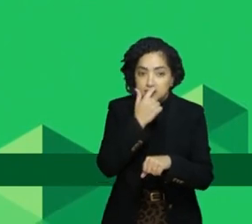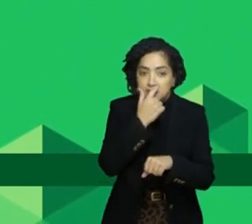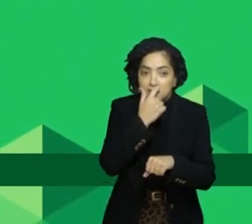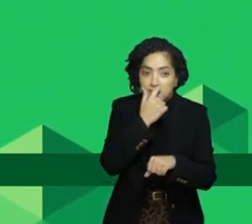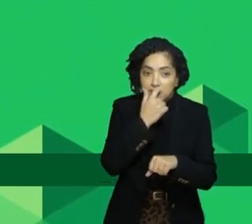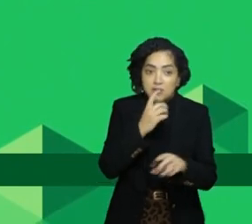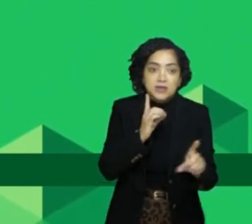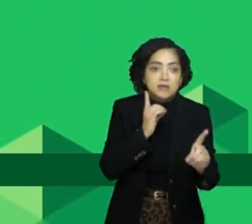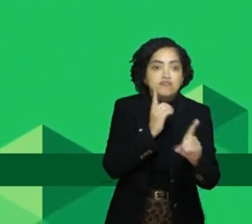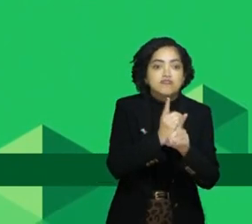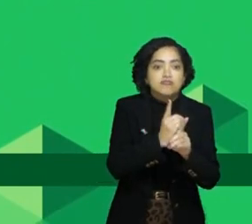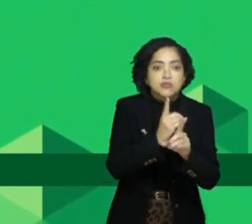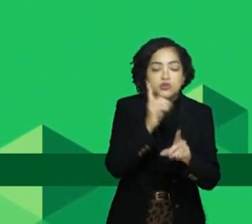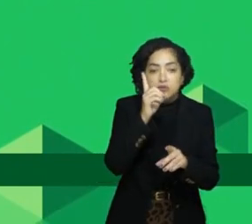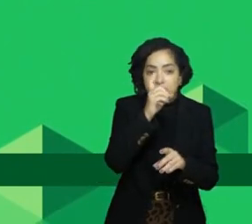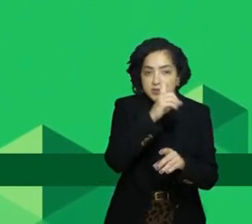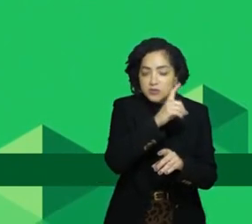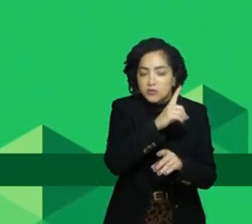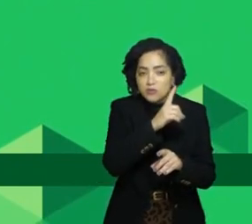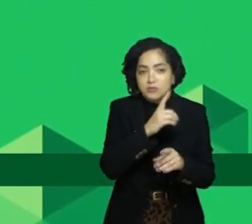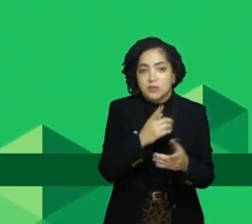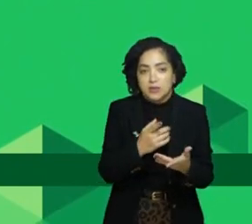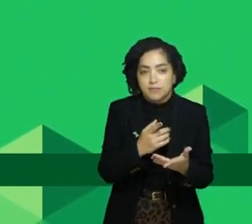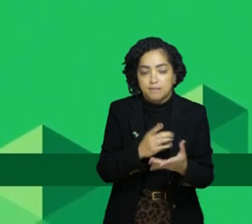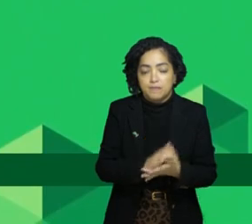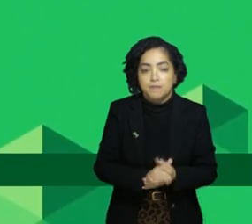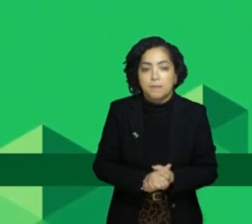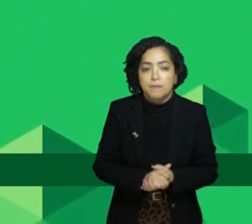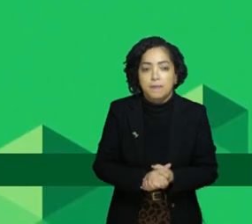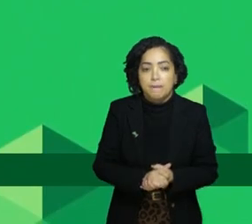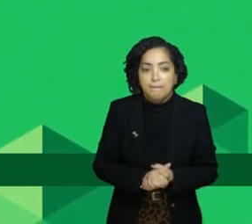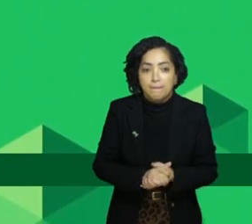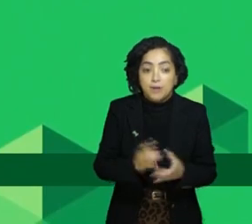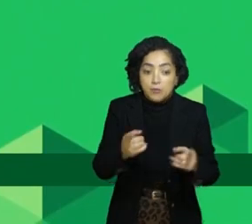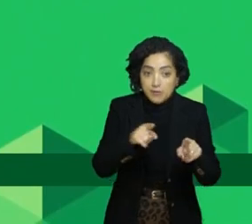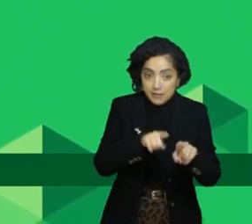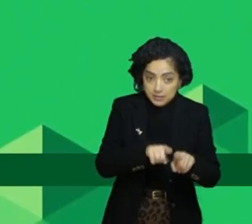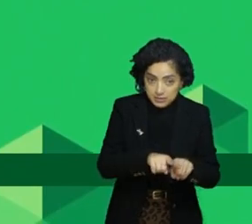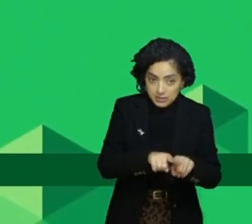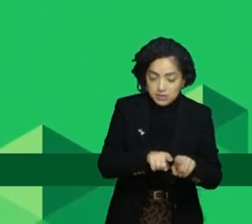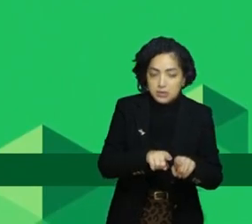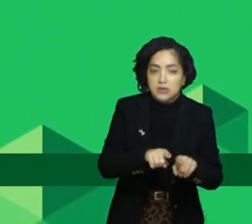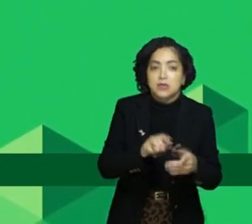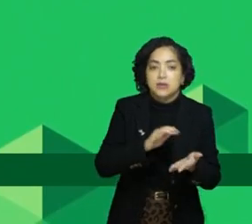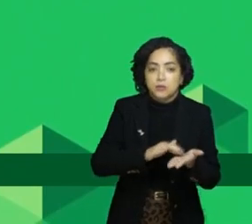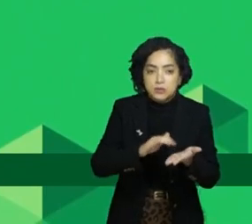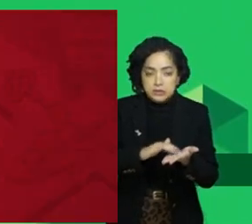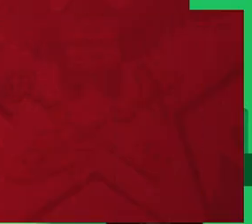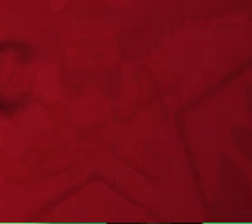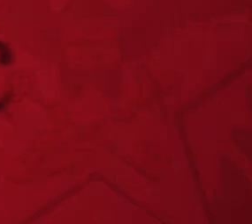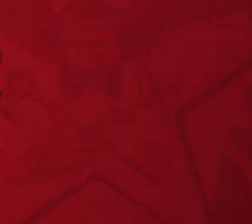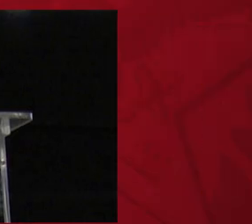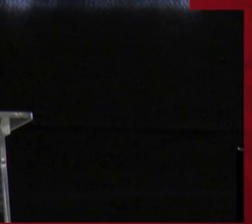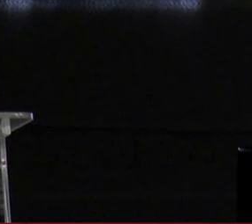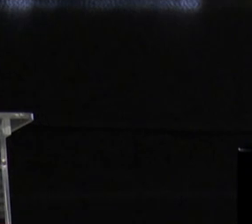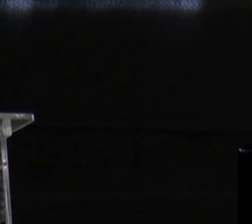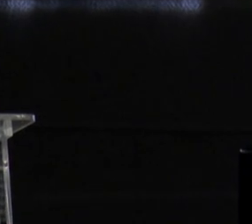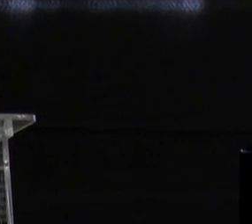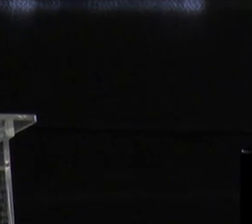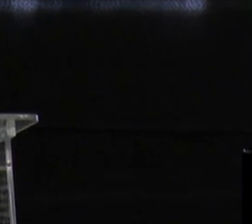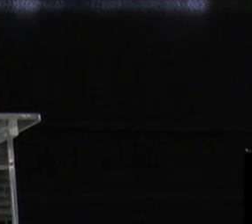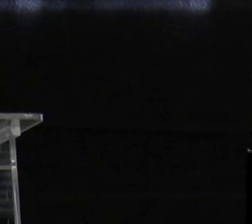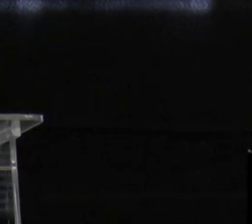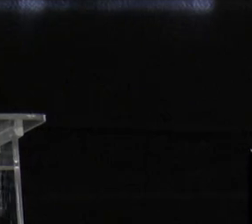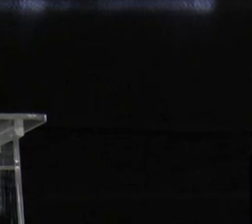no serviço público do município de Joinville, numa parceria com a Secretaria Municipal de Saúde. O